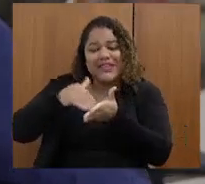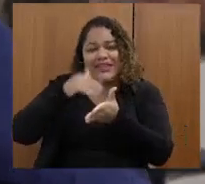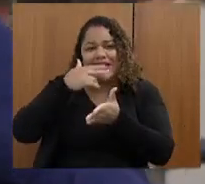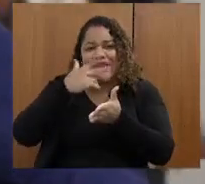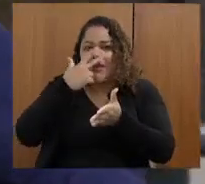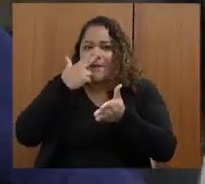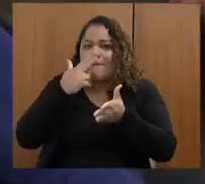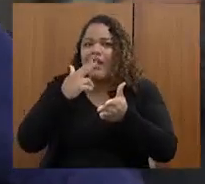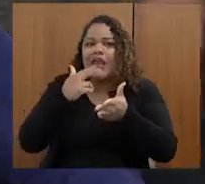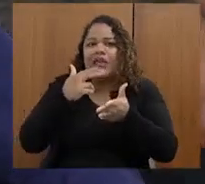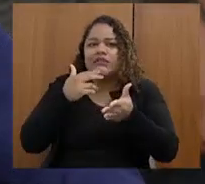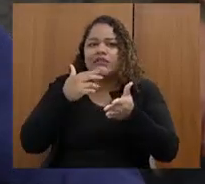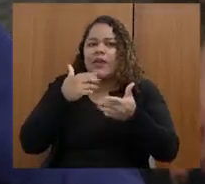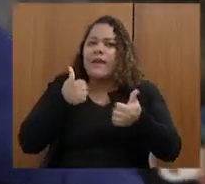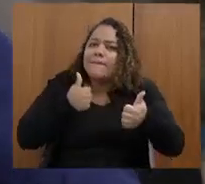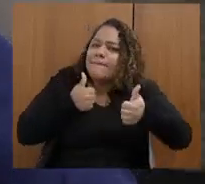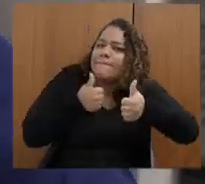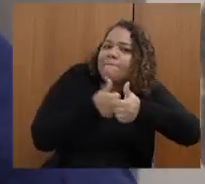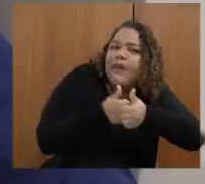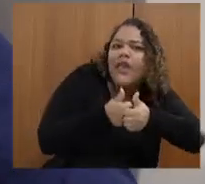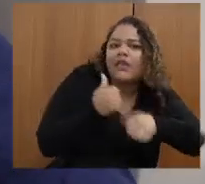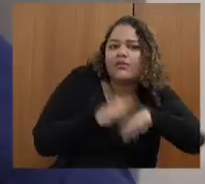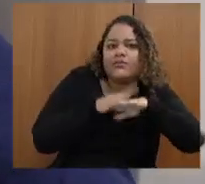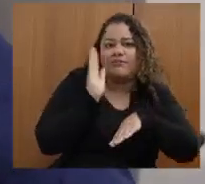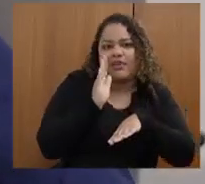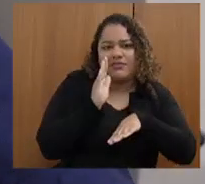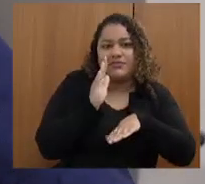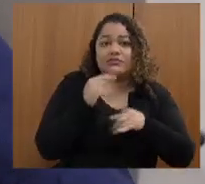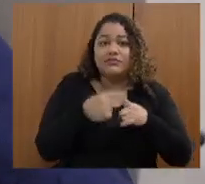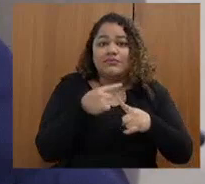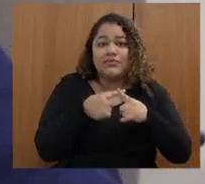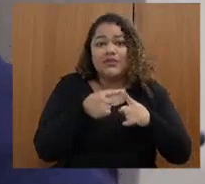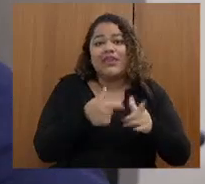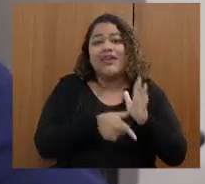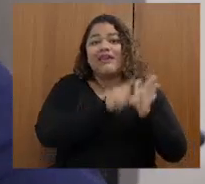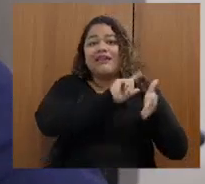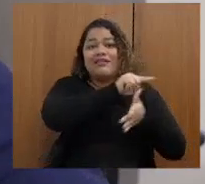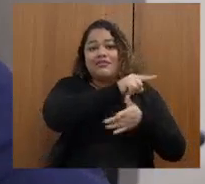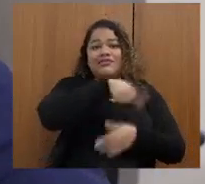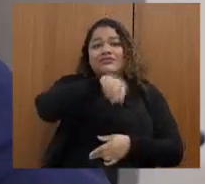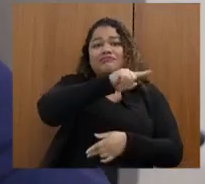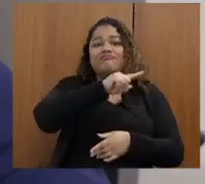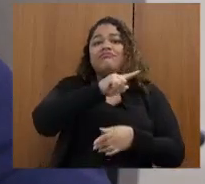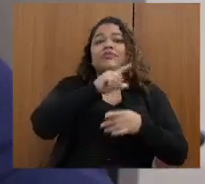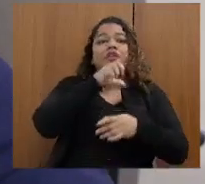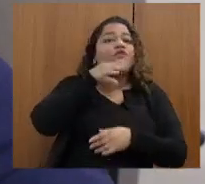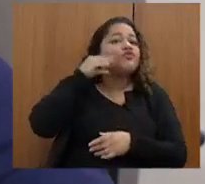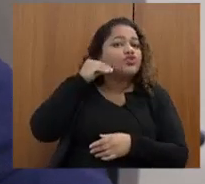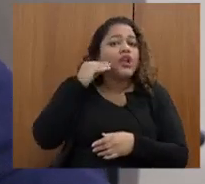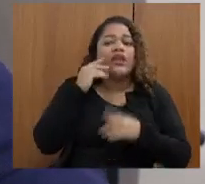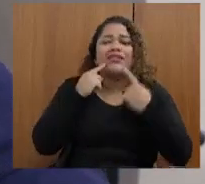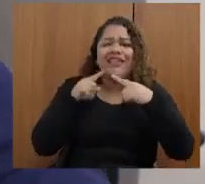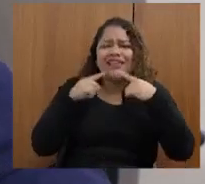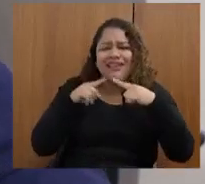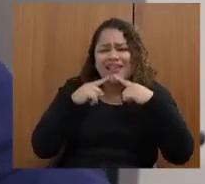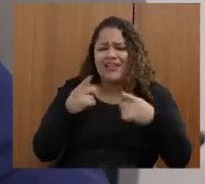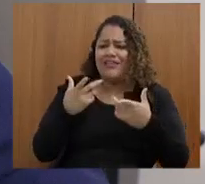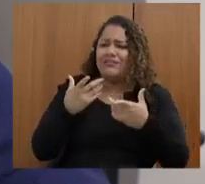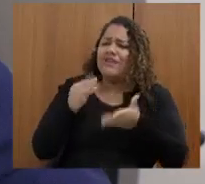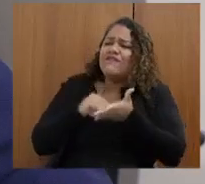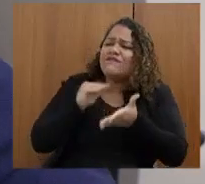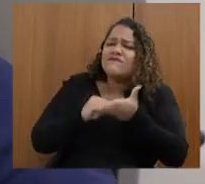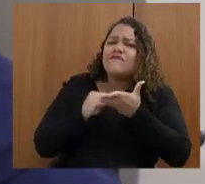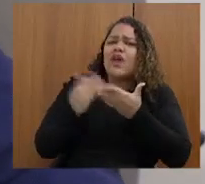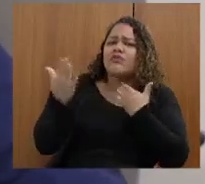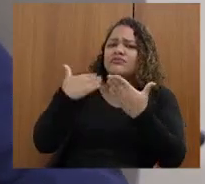o que escutávamos de vários servidores a falta de diálogo ou a proximidade com a rede essa